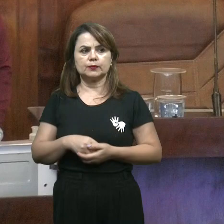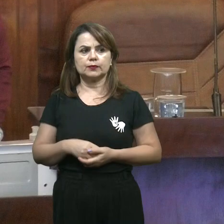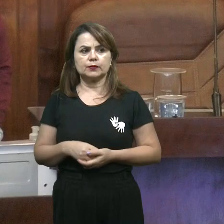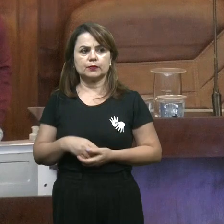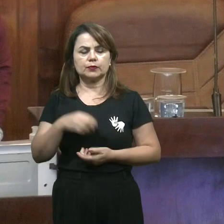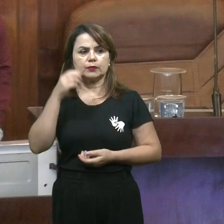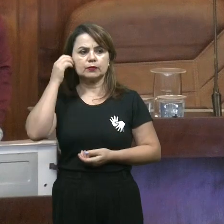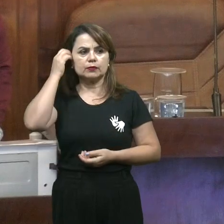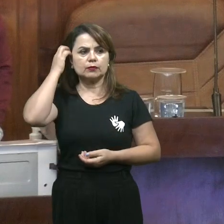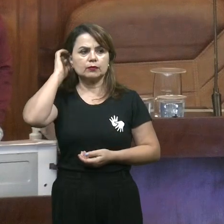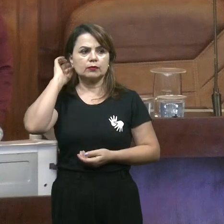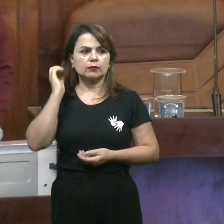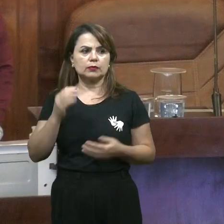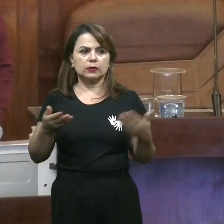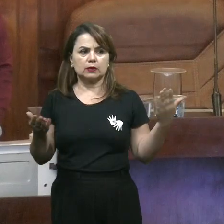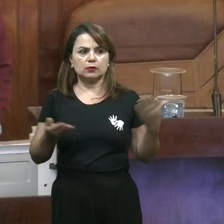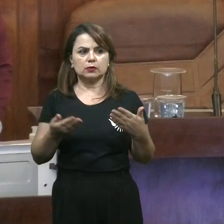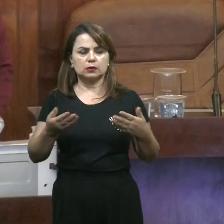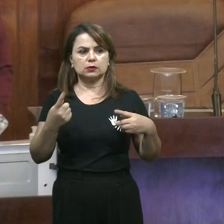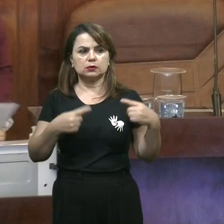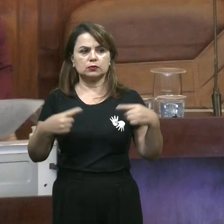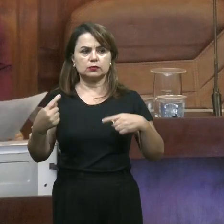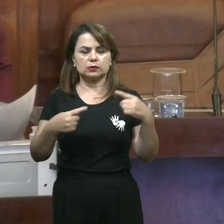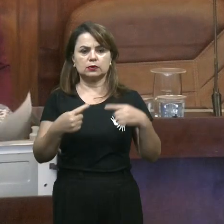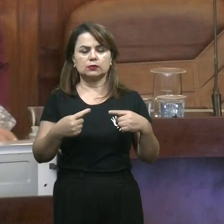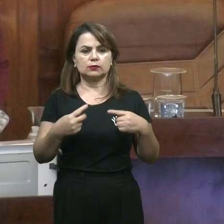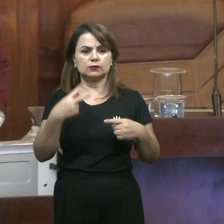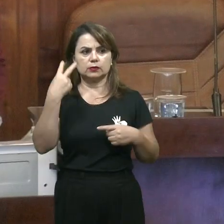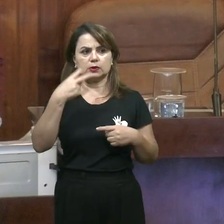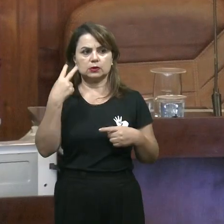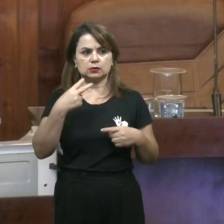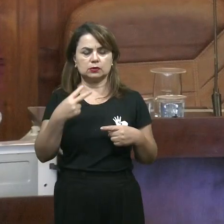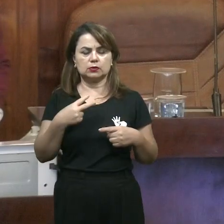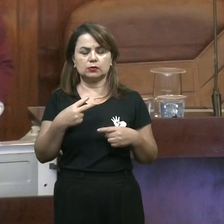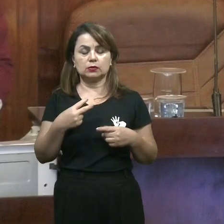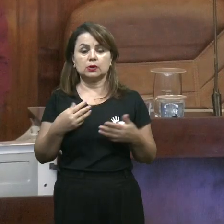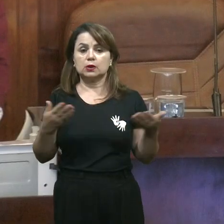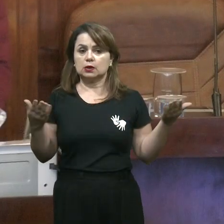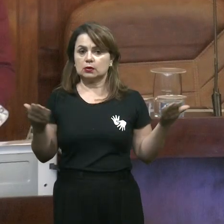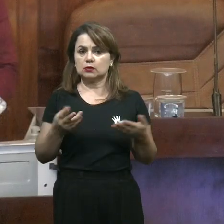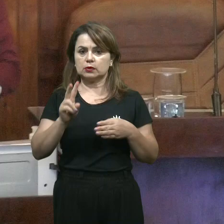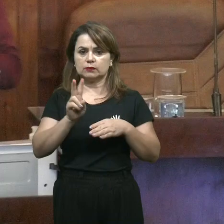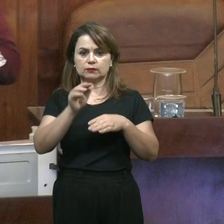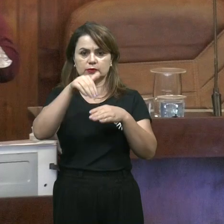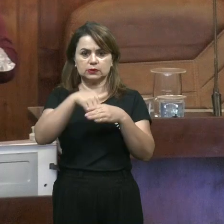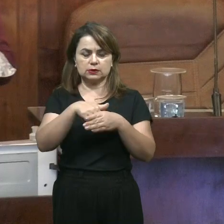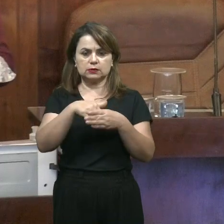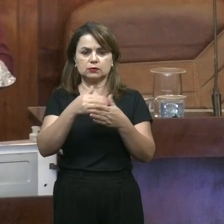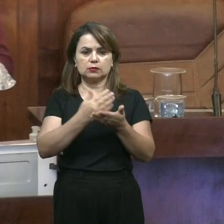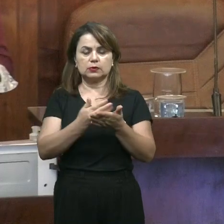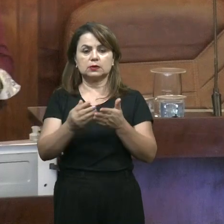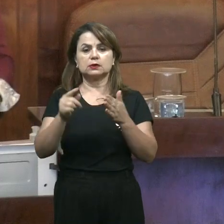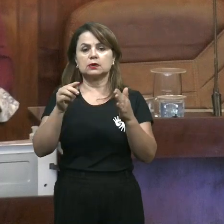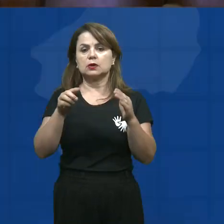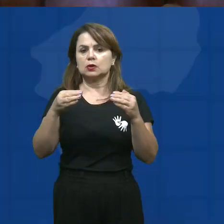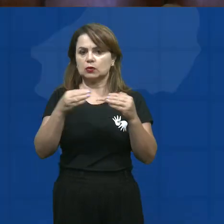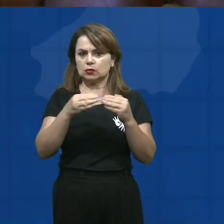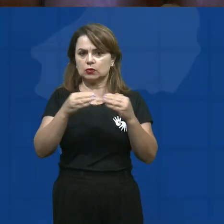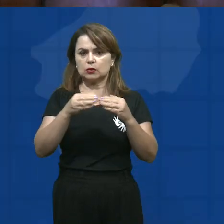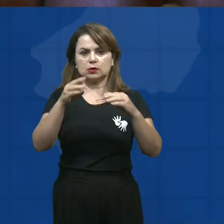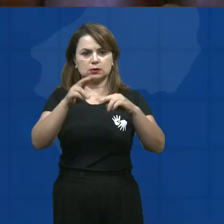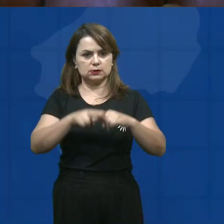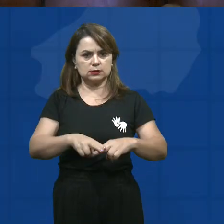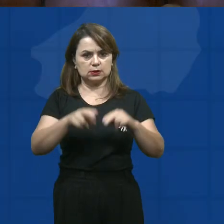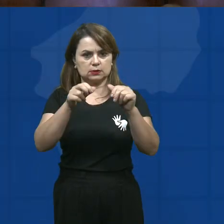em discussão requerimento não havendo vereadores inscritos passaremos a votação vereadores estiveram de acordo permanecem como se